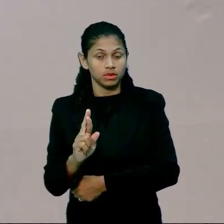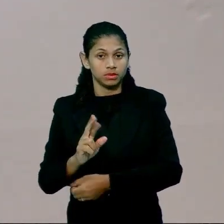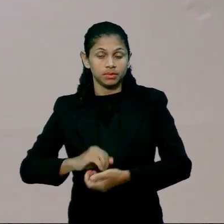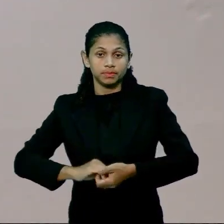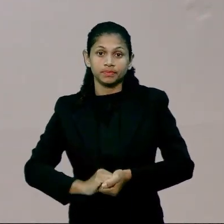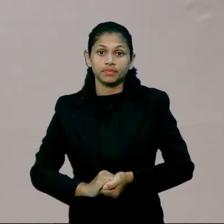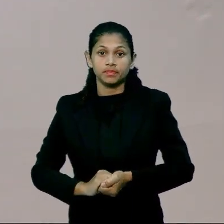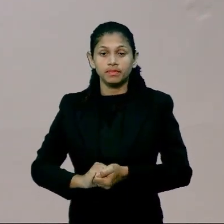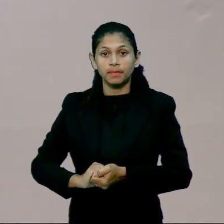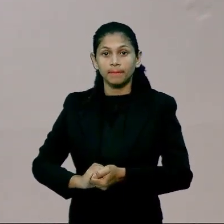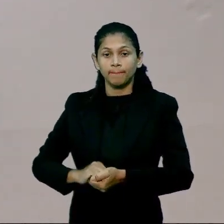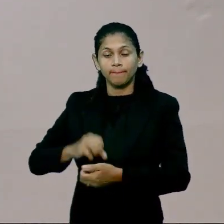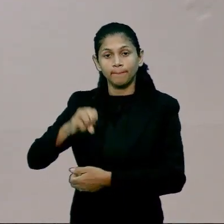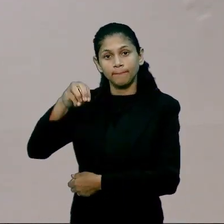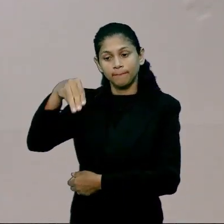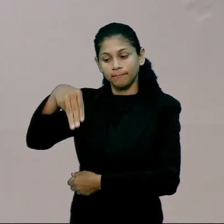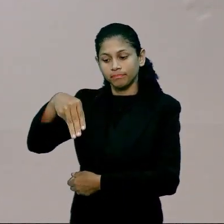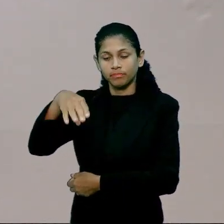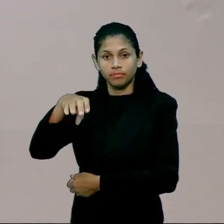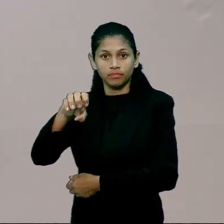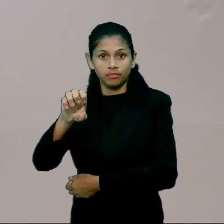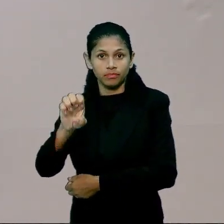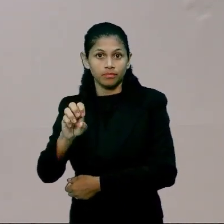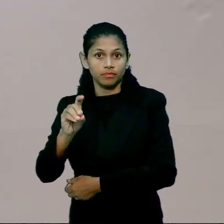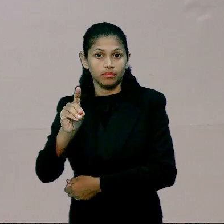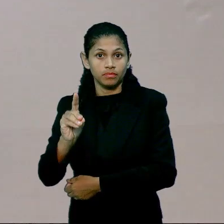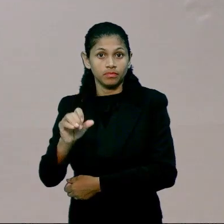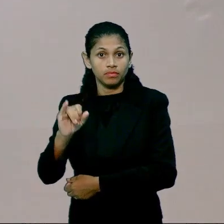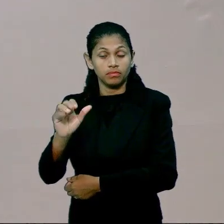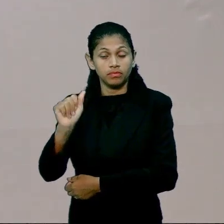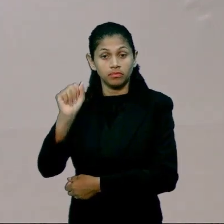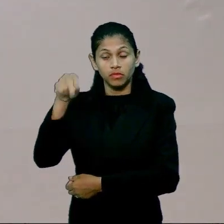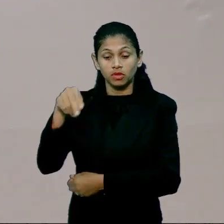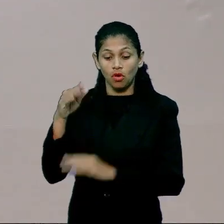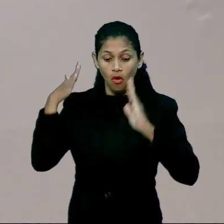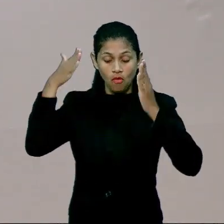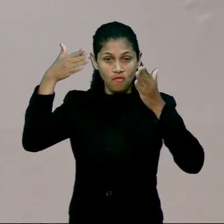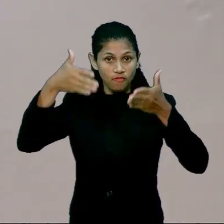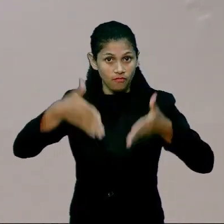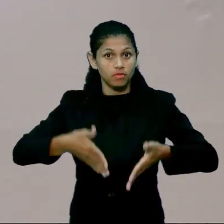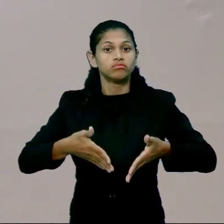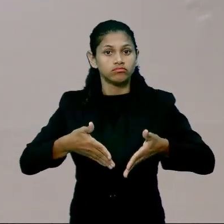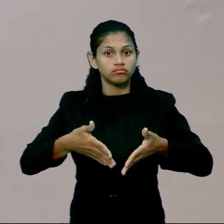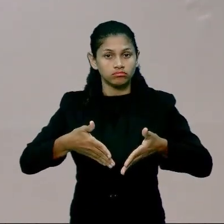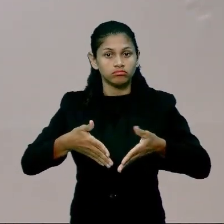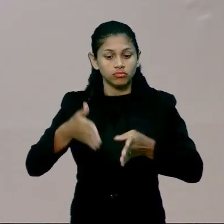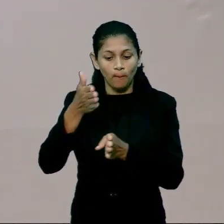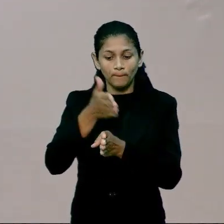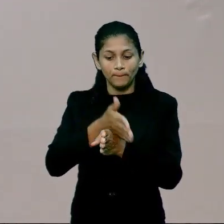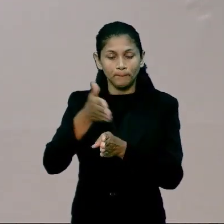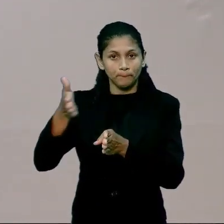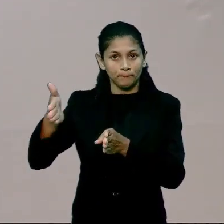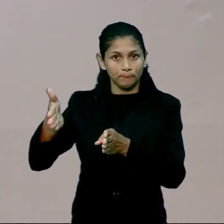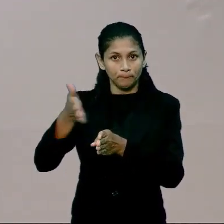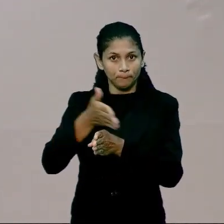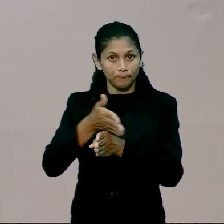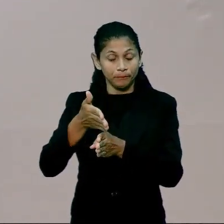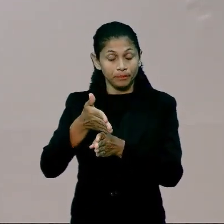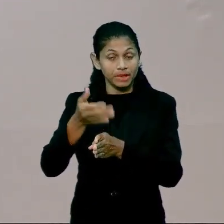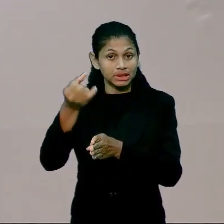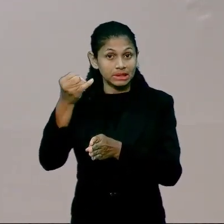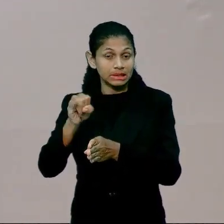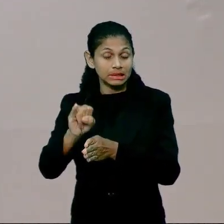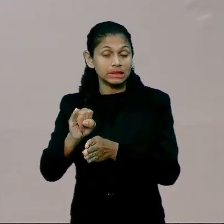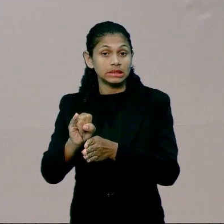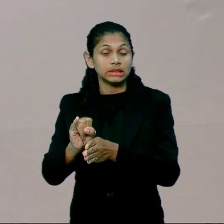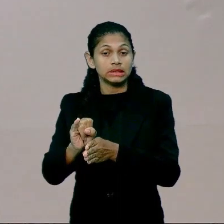a gente só procura saber quando é mediana o Central já sabe que é mediana e se for para